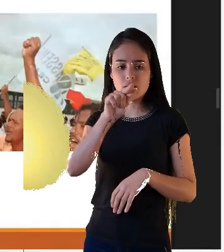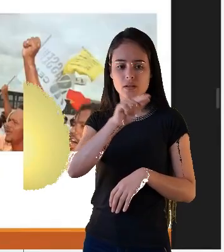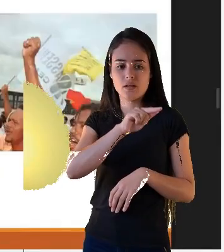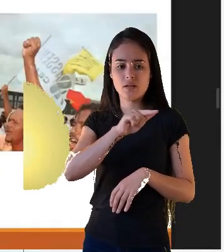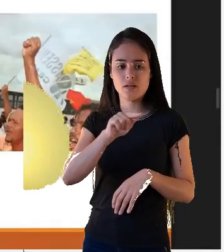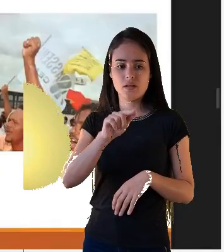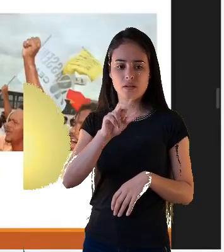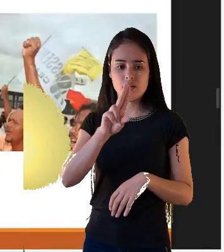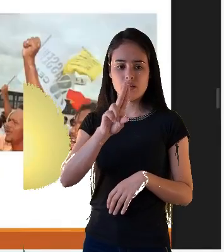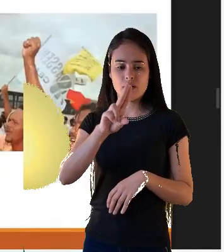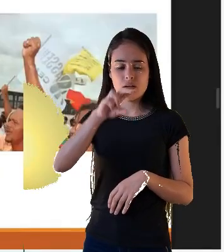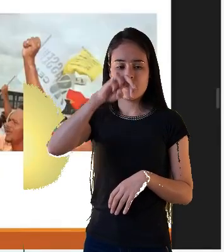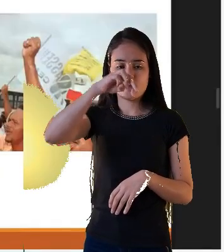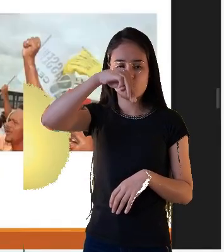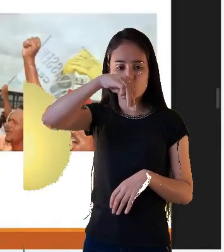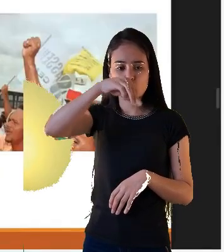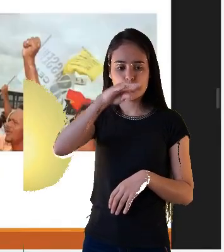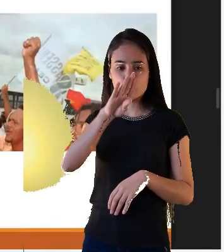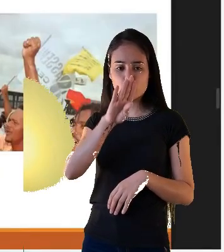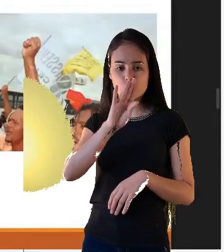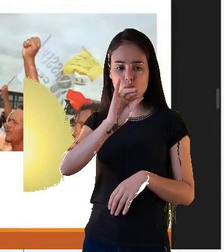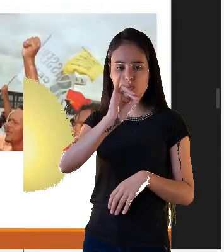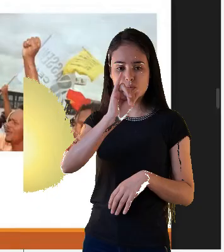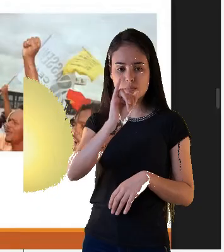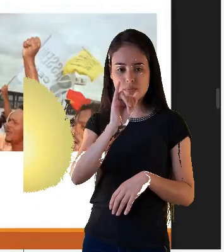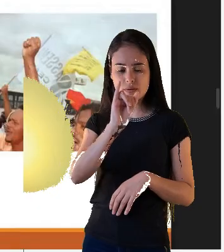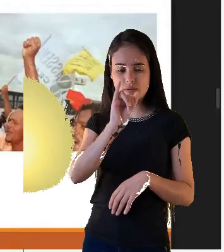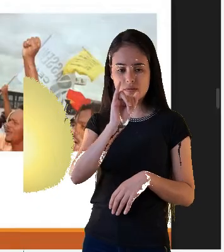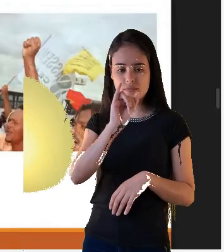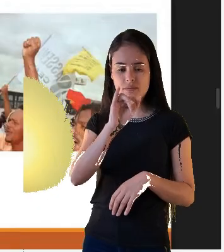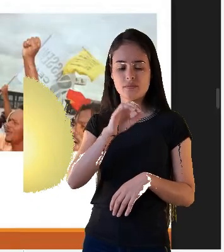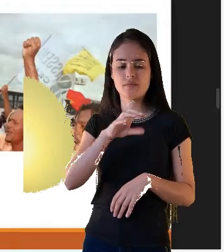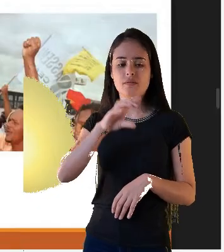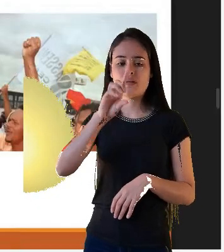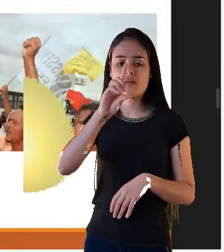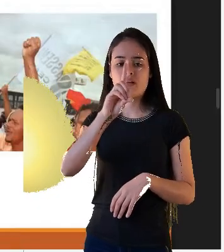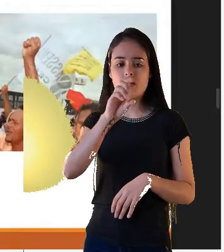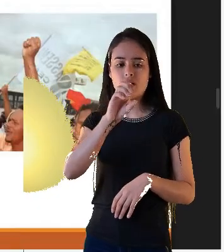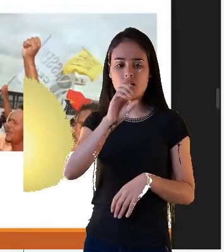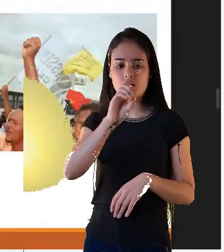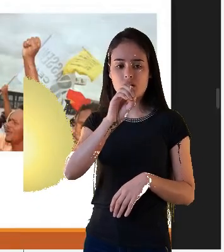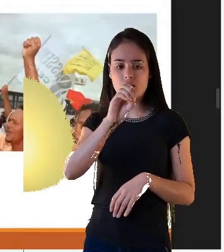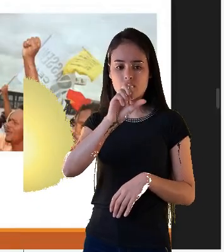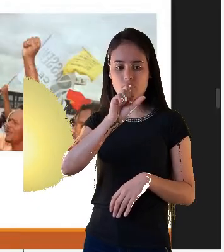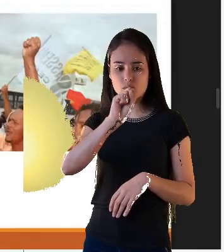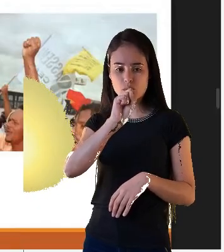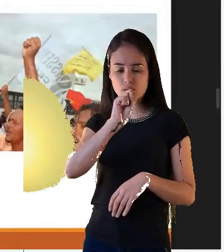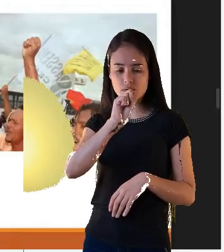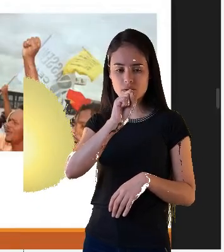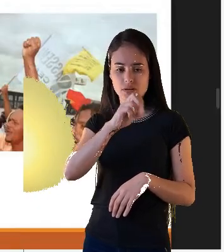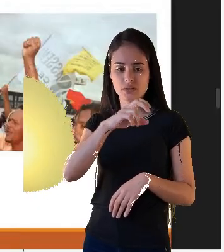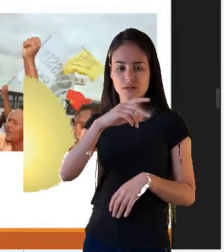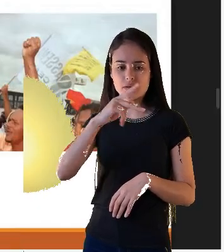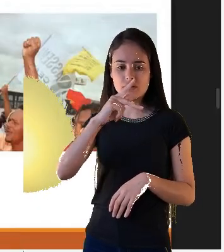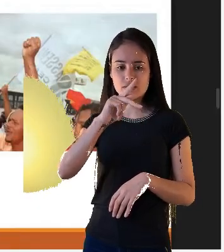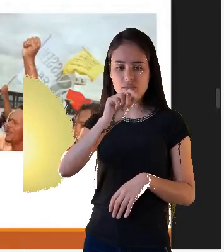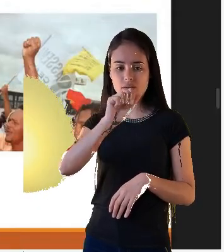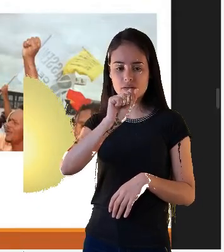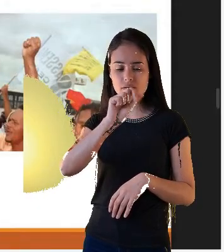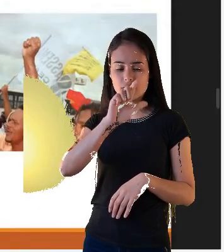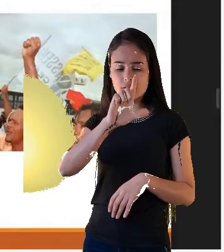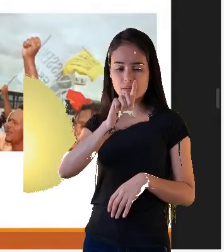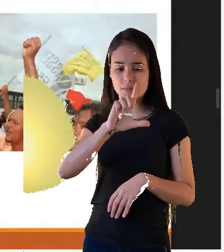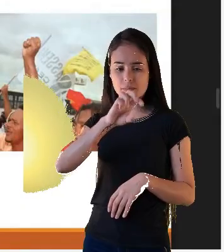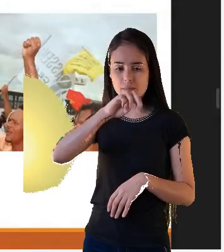Depois a gente tem a Marcha Zumbi dos Palmares, né? Essa marcha aconteceu em